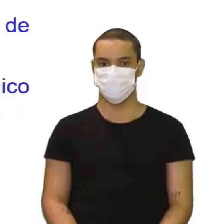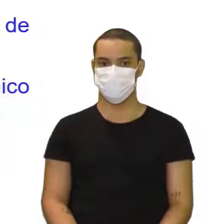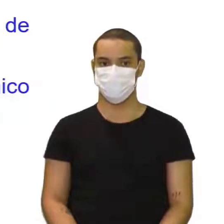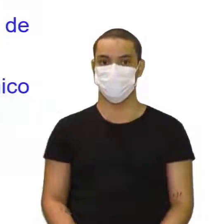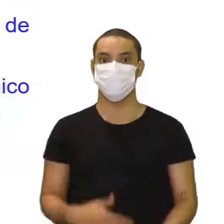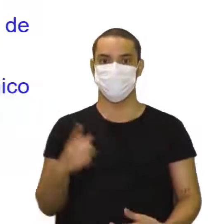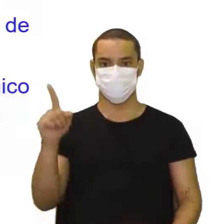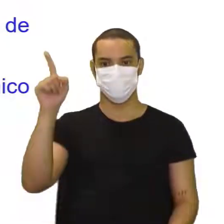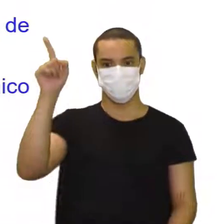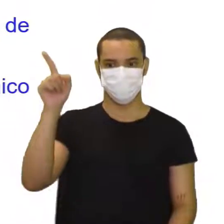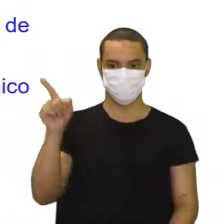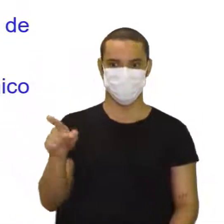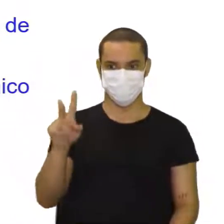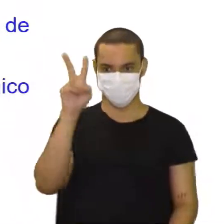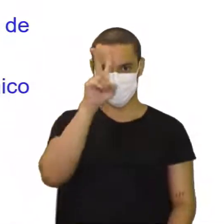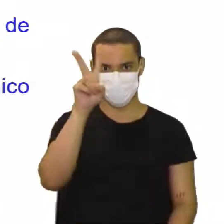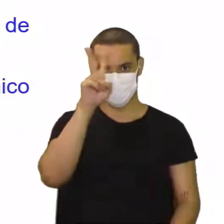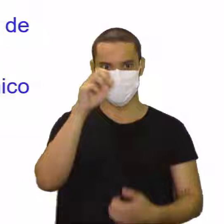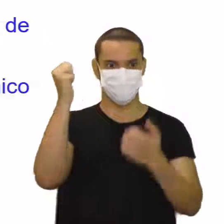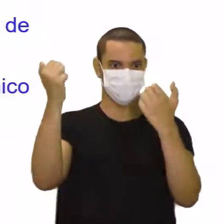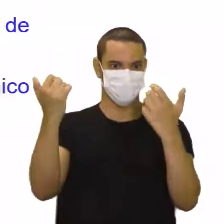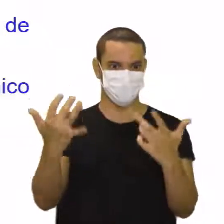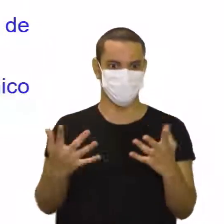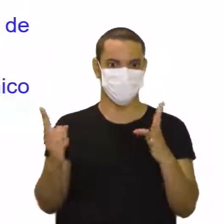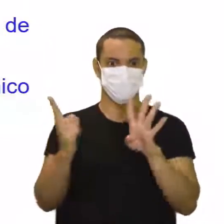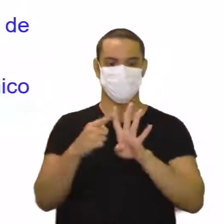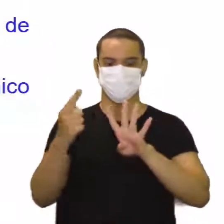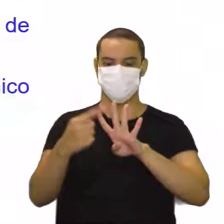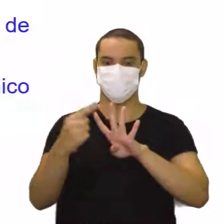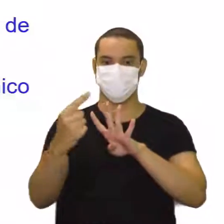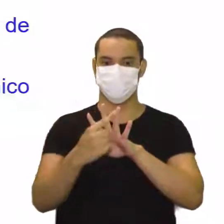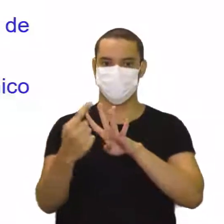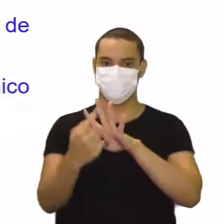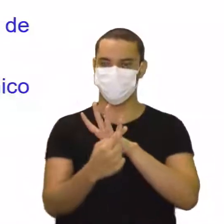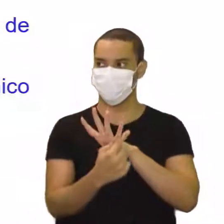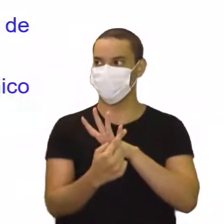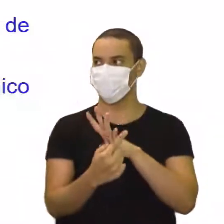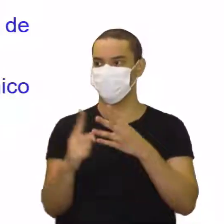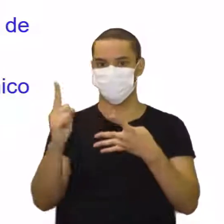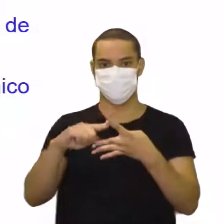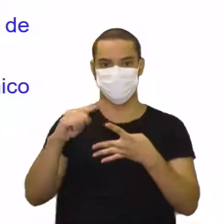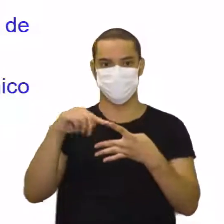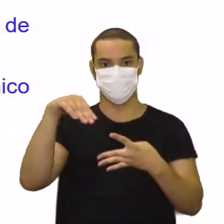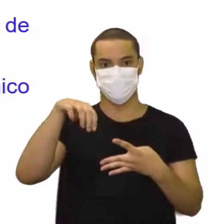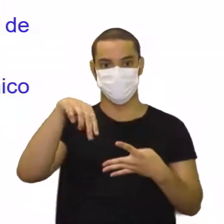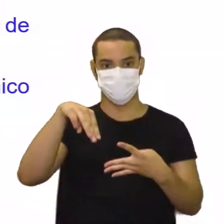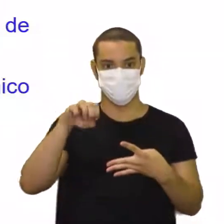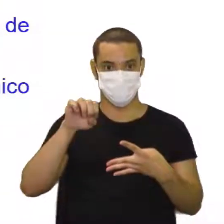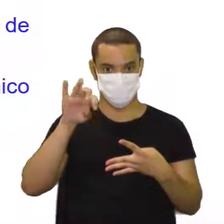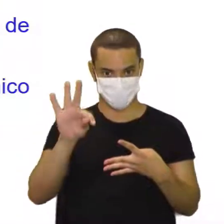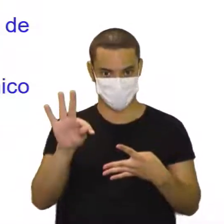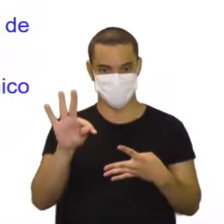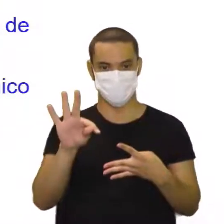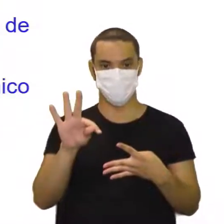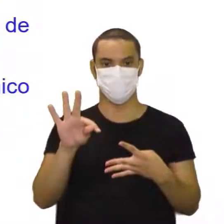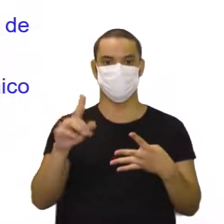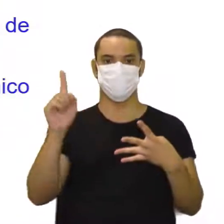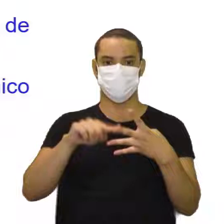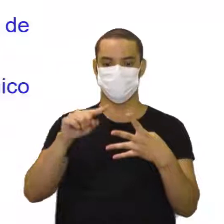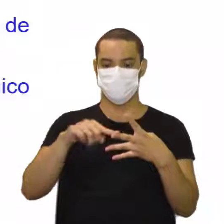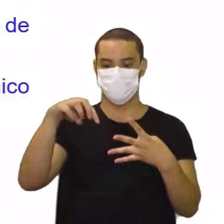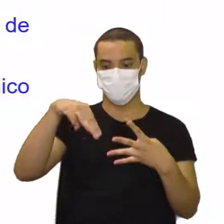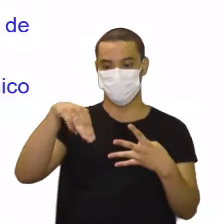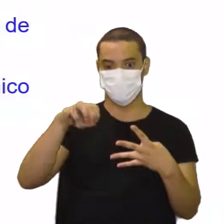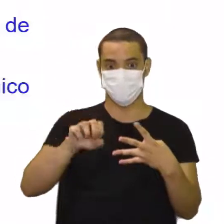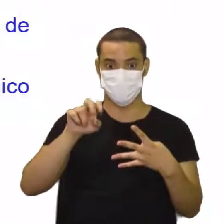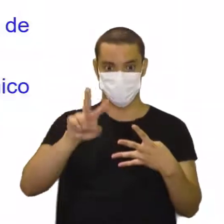microscópio eletrônico, nós falamos de 4, né? MET, que ele é de transmissão, o MEV, que é